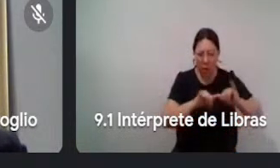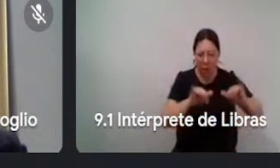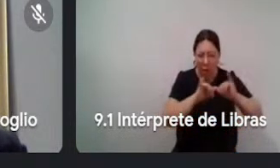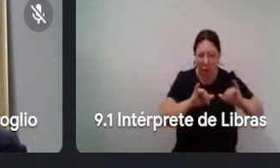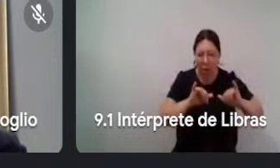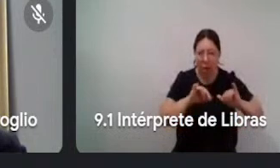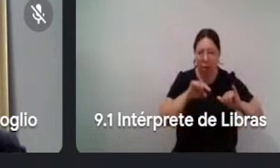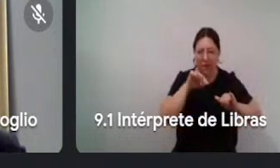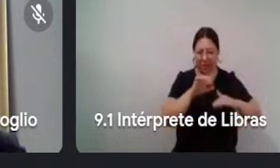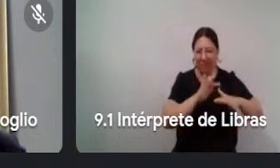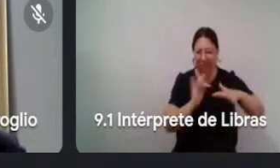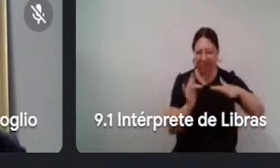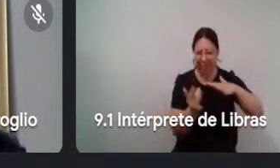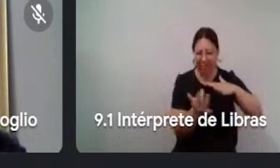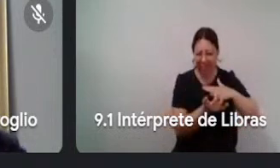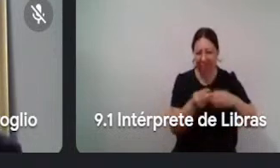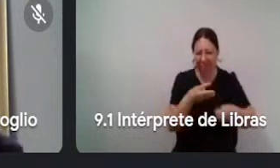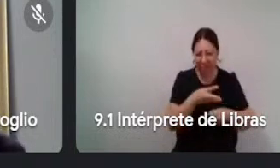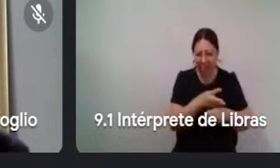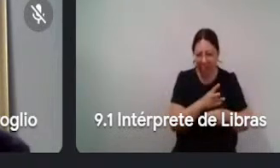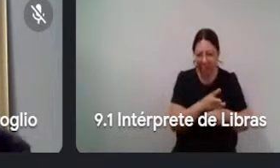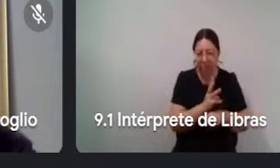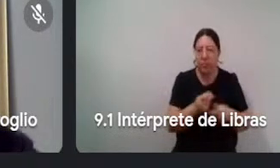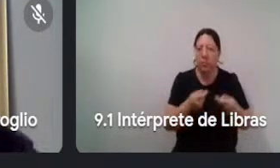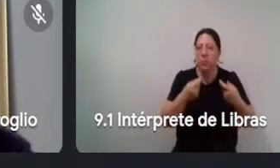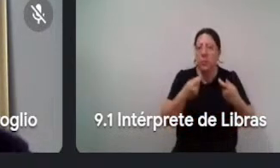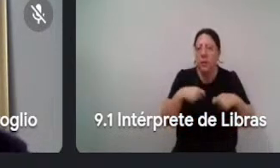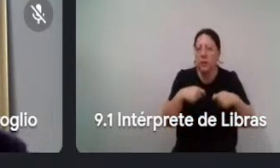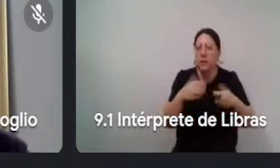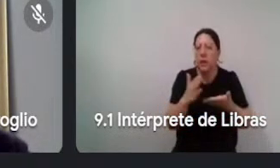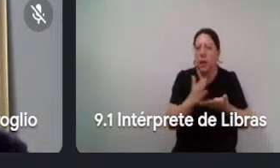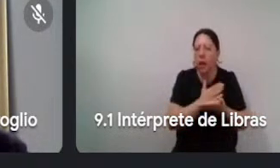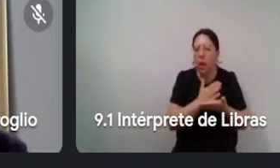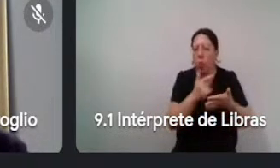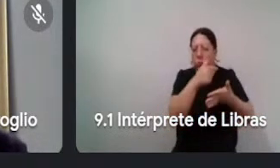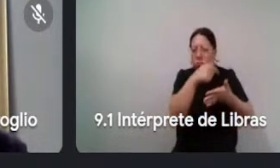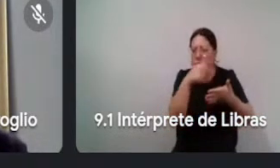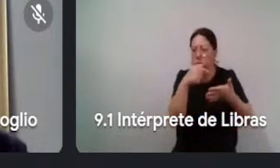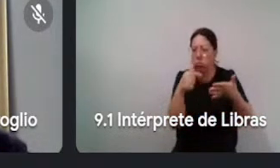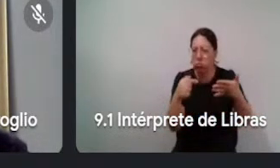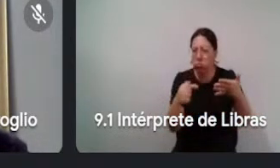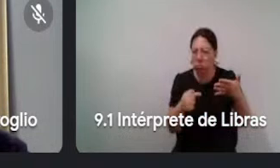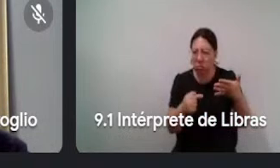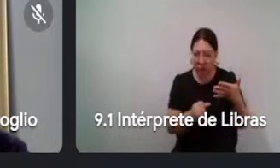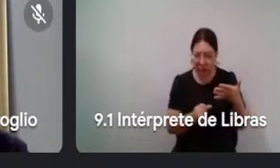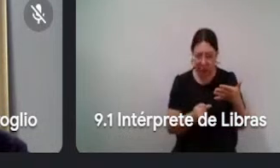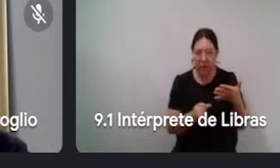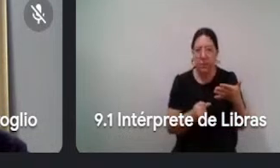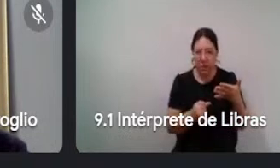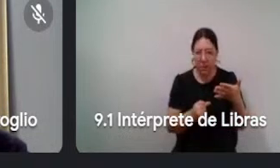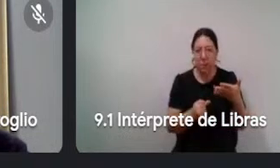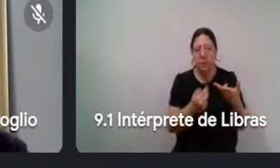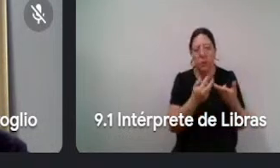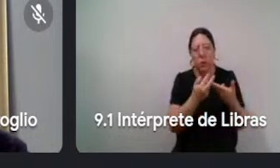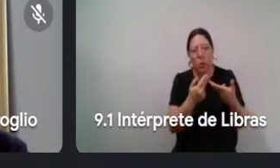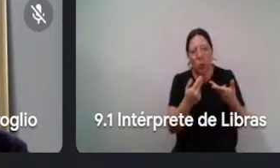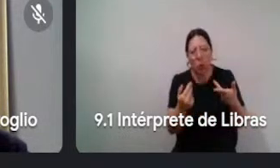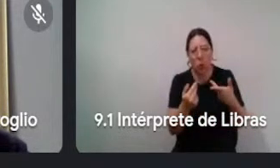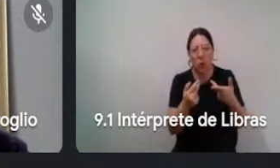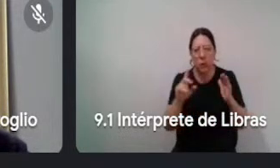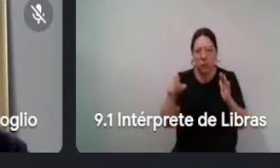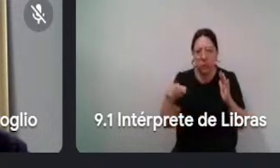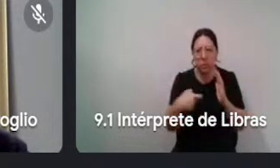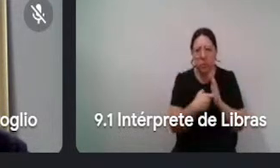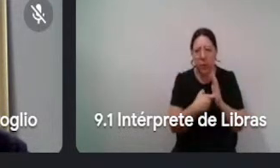rede social, é preciso o preenchimento de alguns elementos ou sintomas denunciadores de que a divulgação